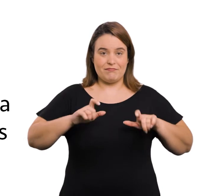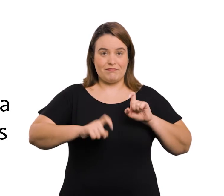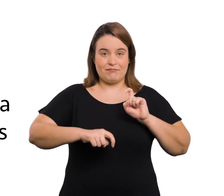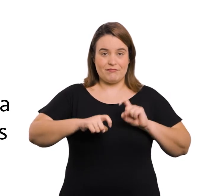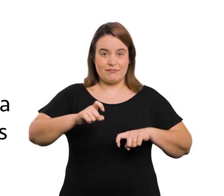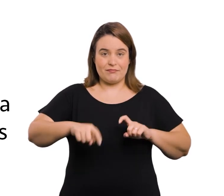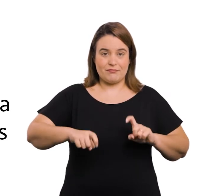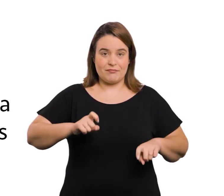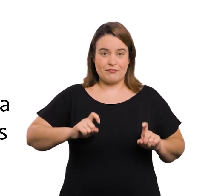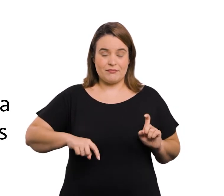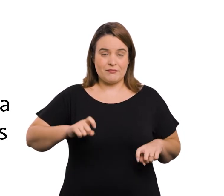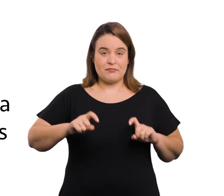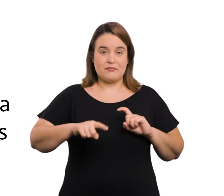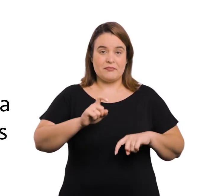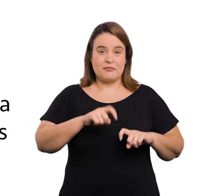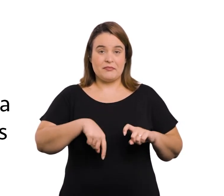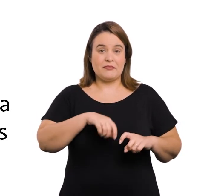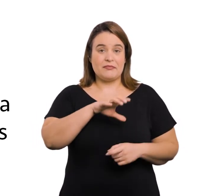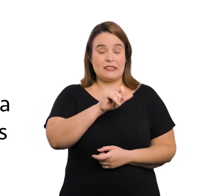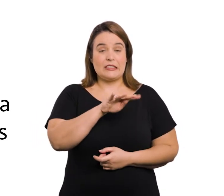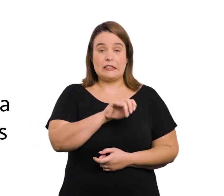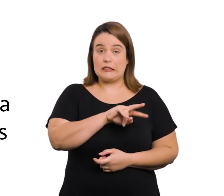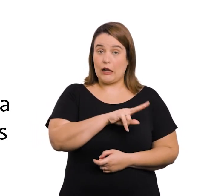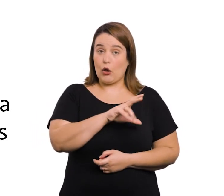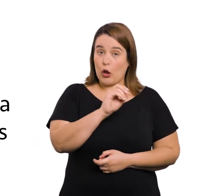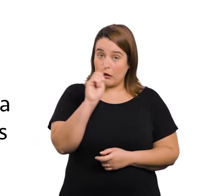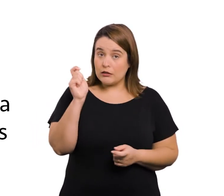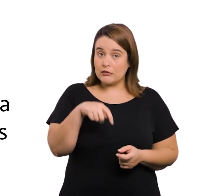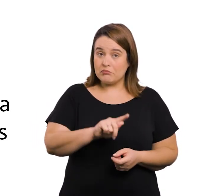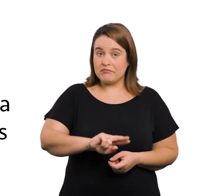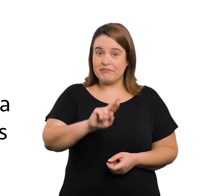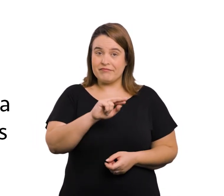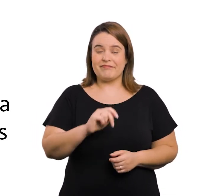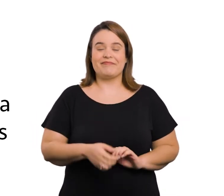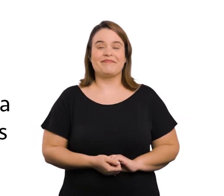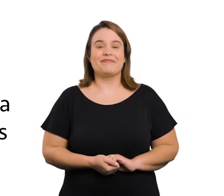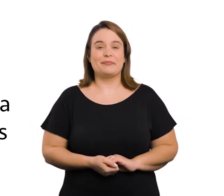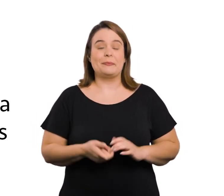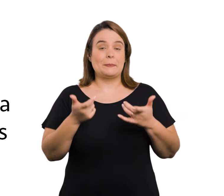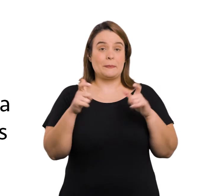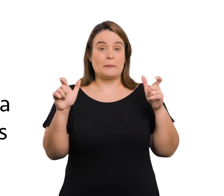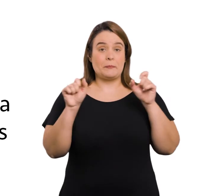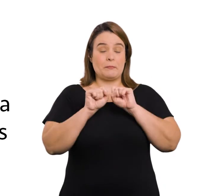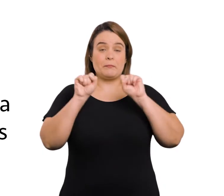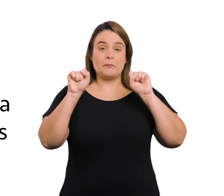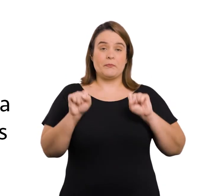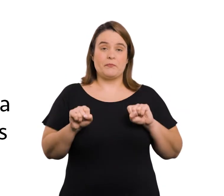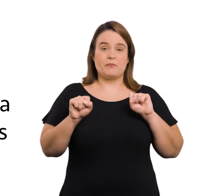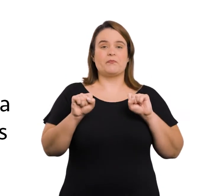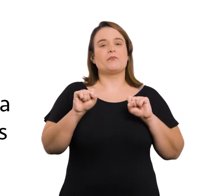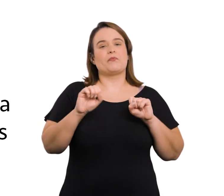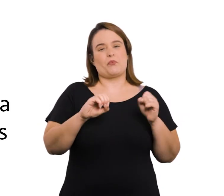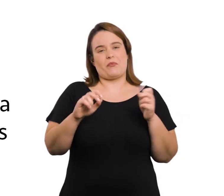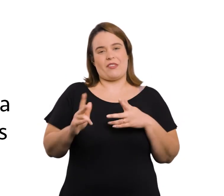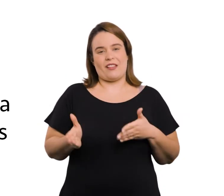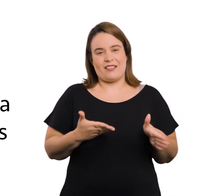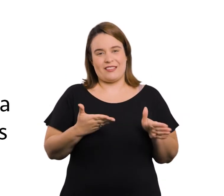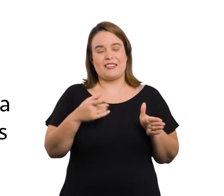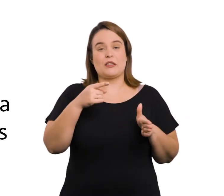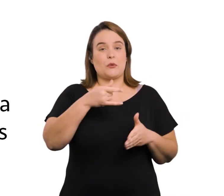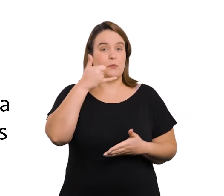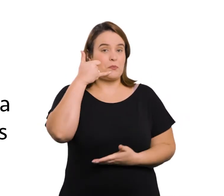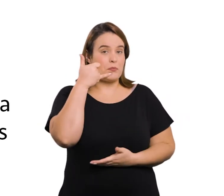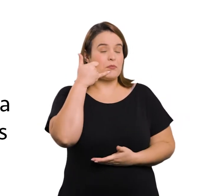navegação é feita através do teclado e teclas de atalho e funcionais. Atualmente, a maioria dos sistemas operacionais